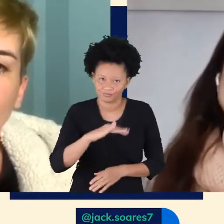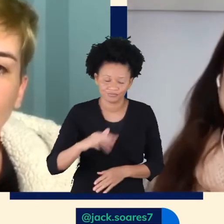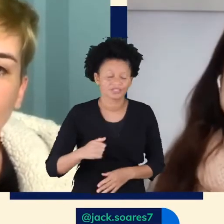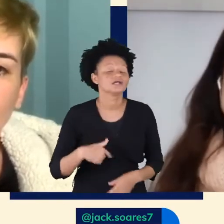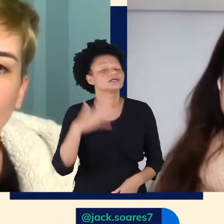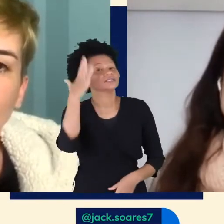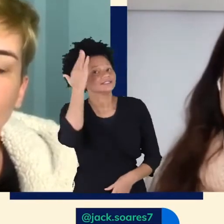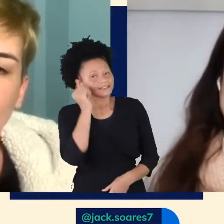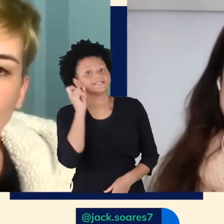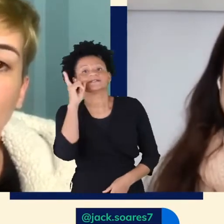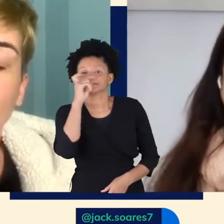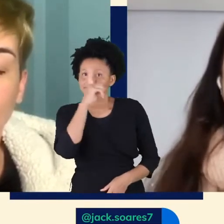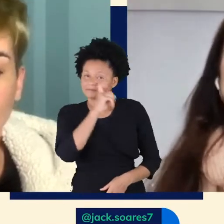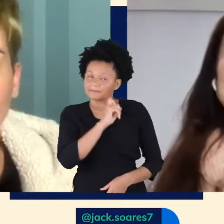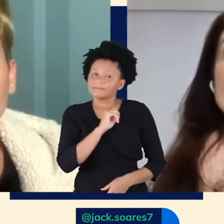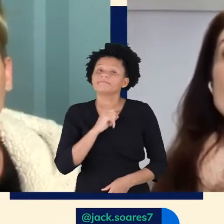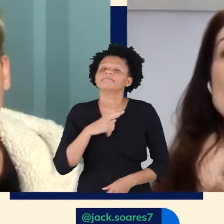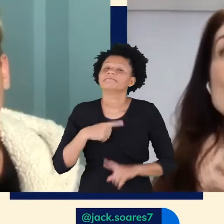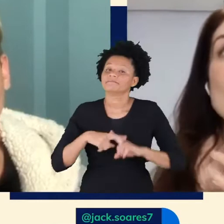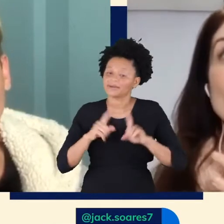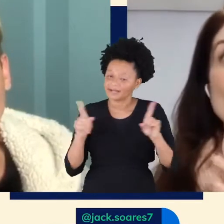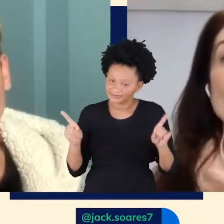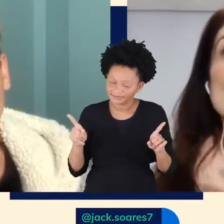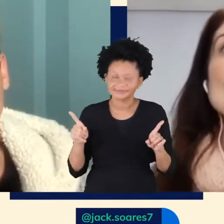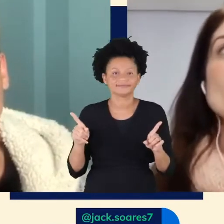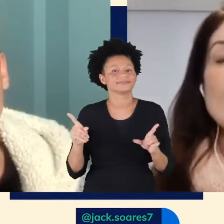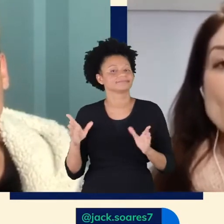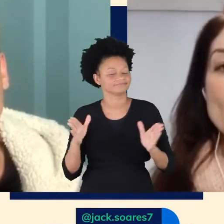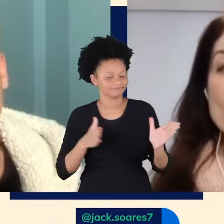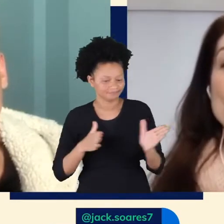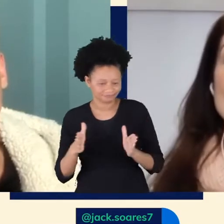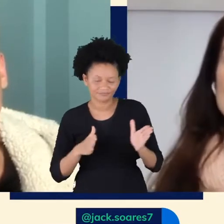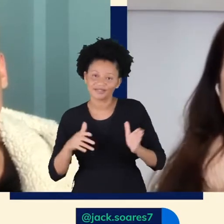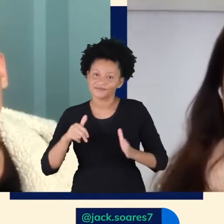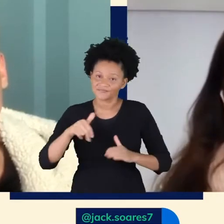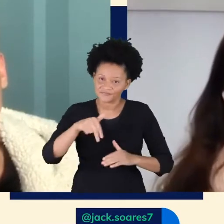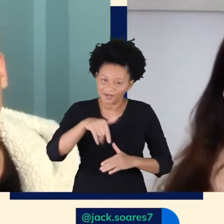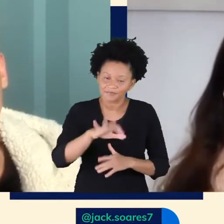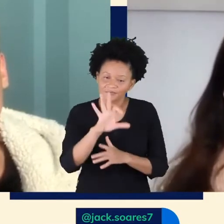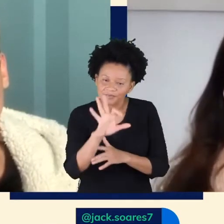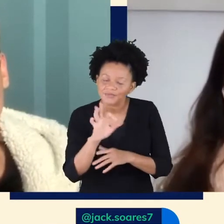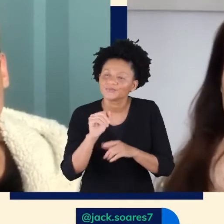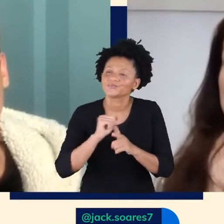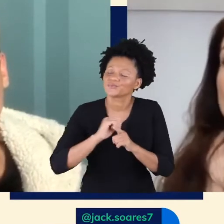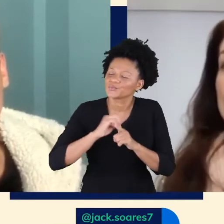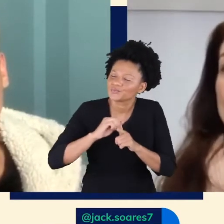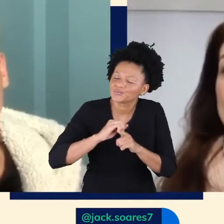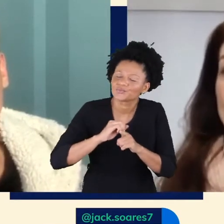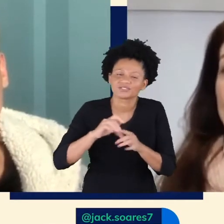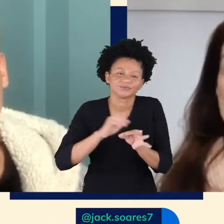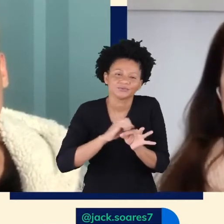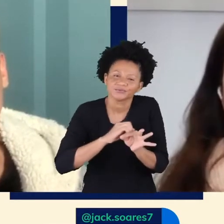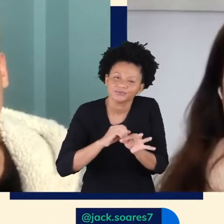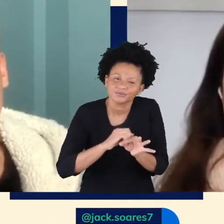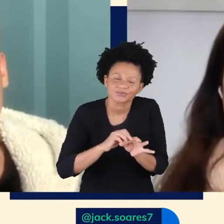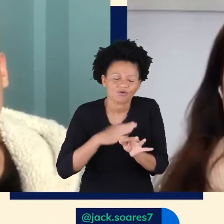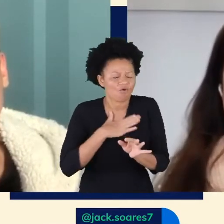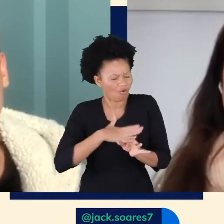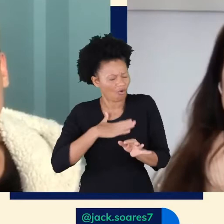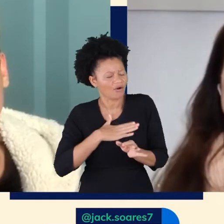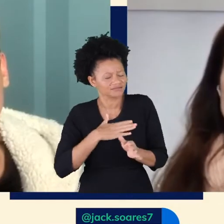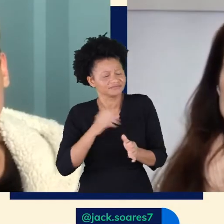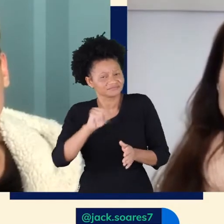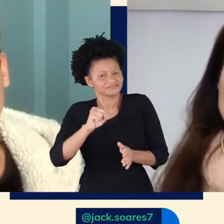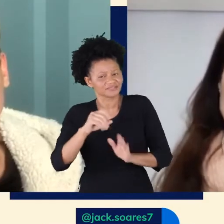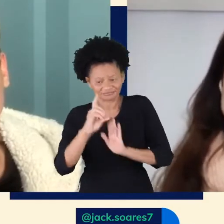que orientar a criança, tá? E assim, eu sei que é difícil, mas tem momentos que ela vai lá pro banheiro e às vezes ela dá uma coçadinha